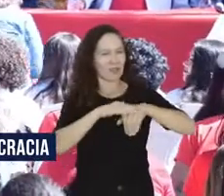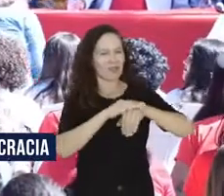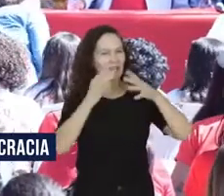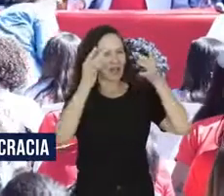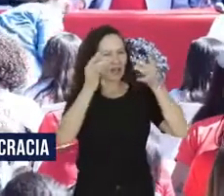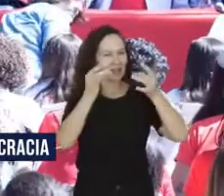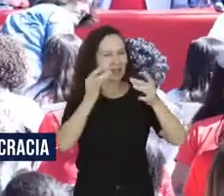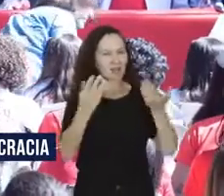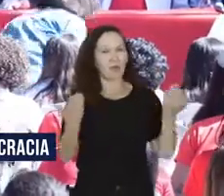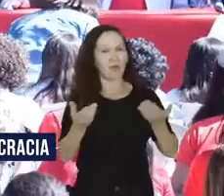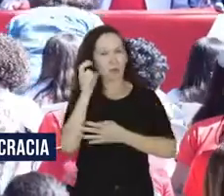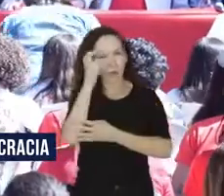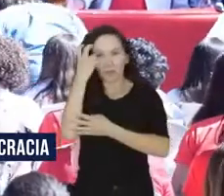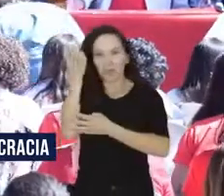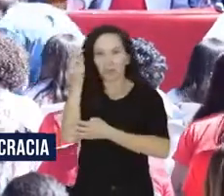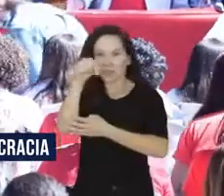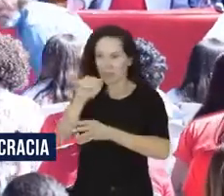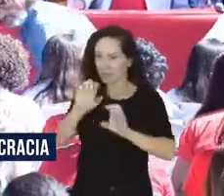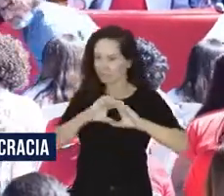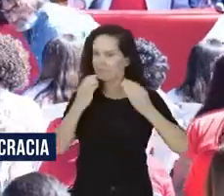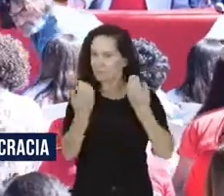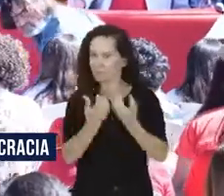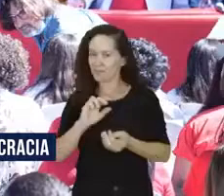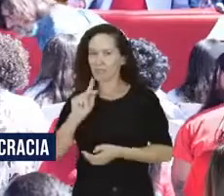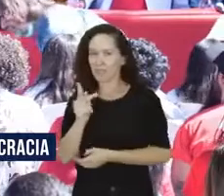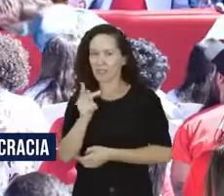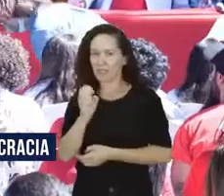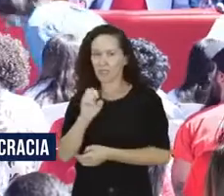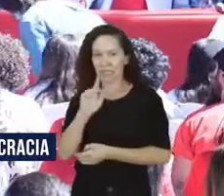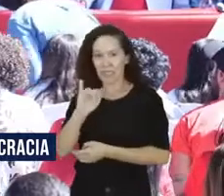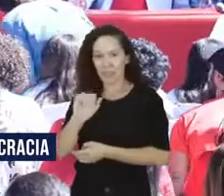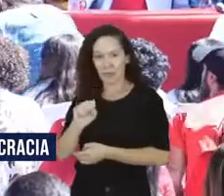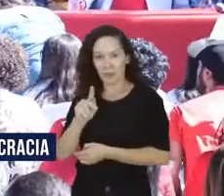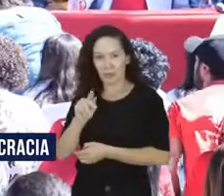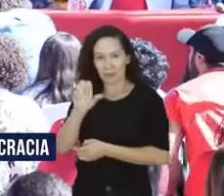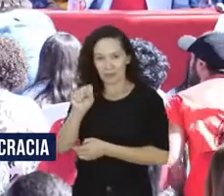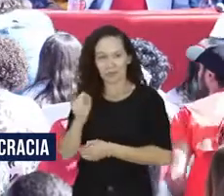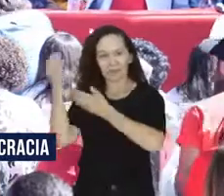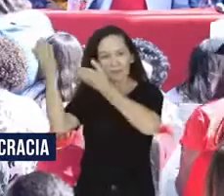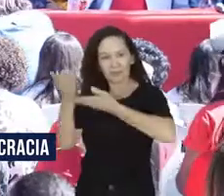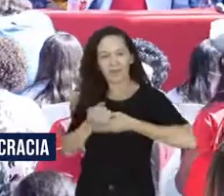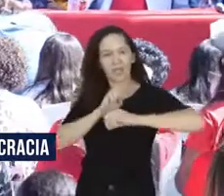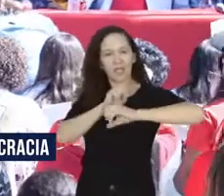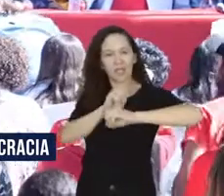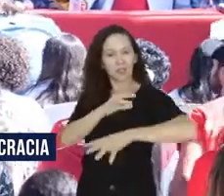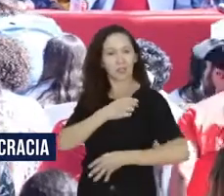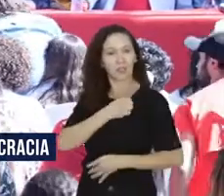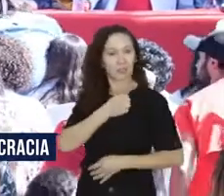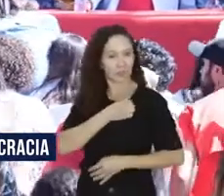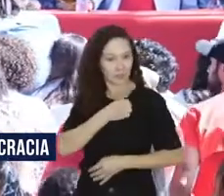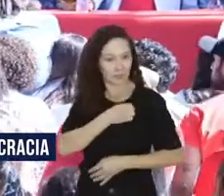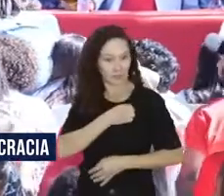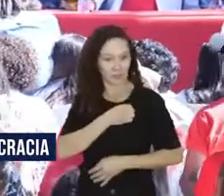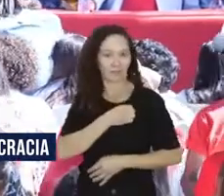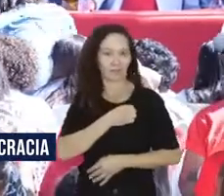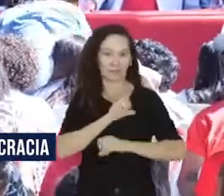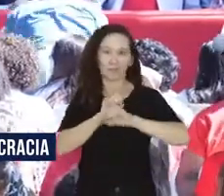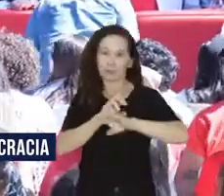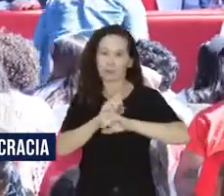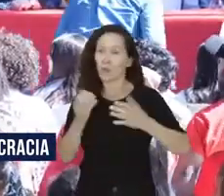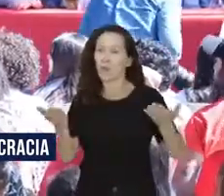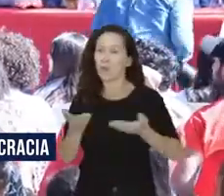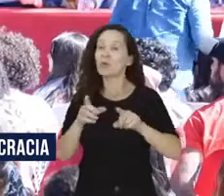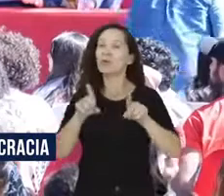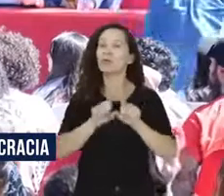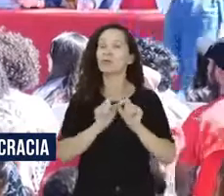aqui na comunidade de Heliópolis, né? Também quero chamar a educadora social e atual, Mudou o